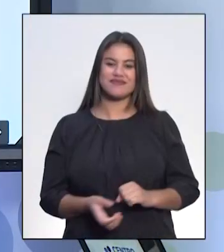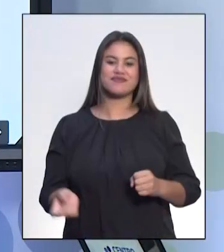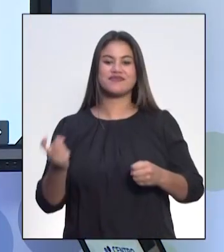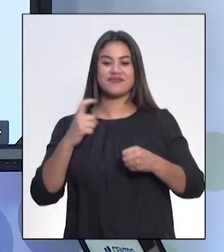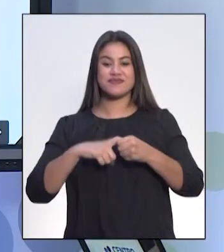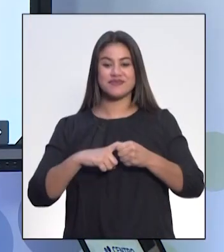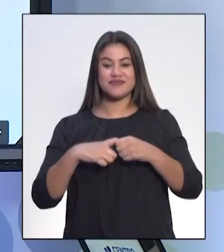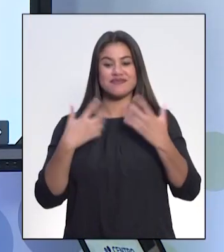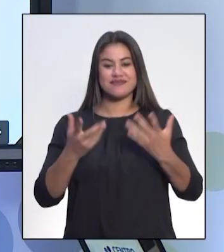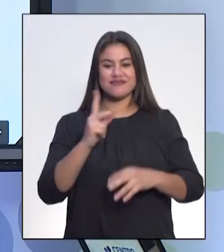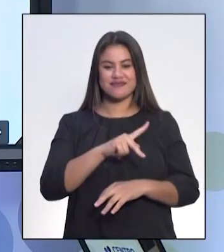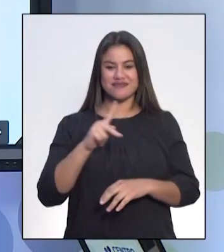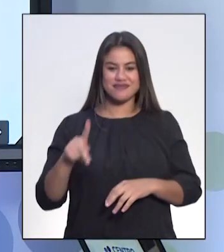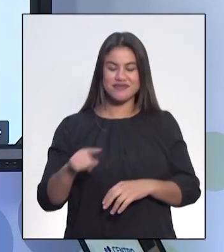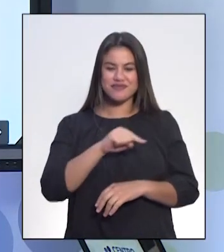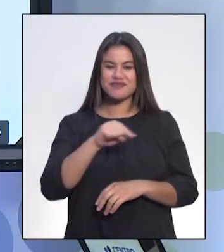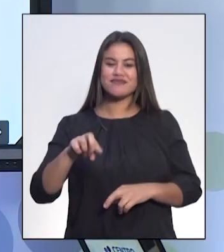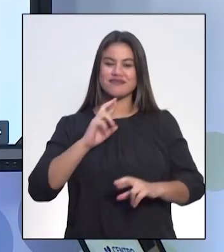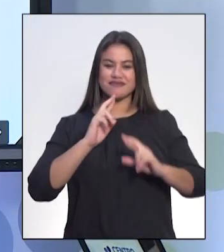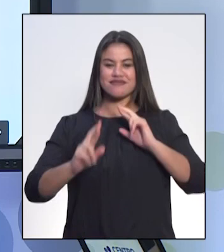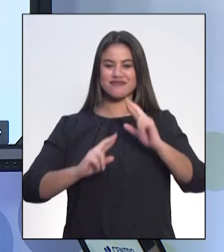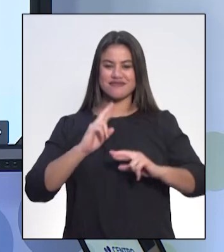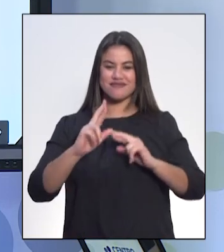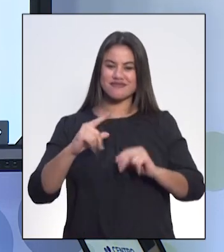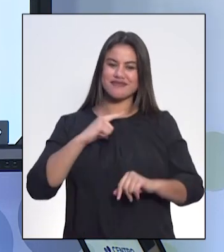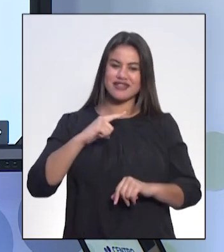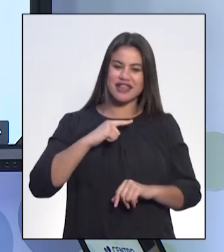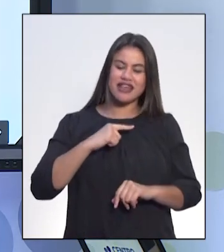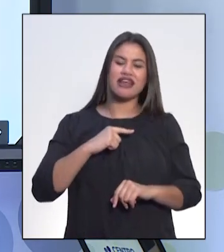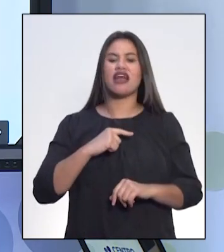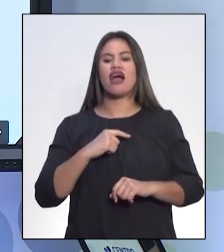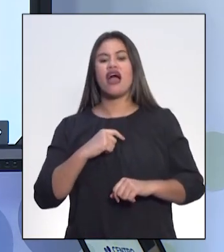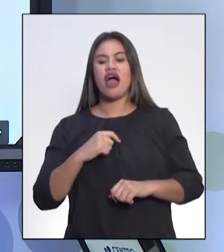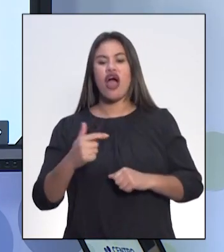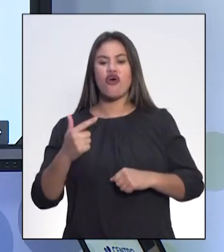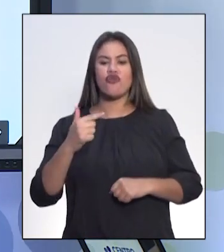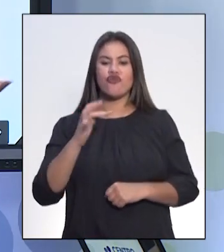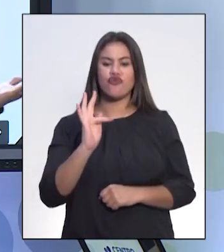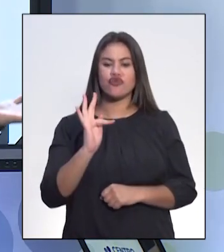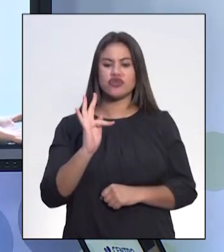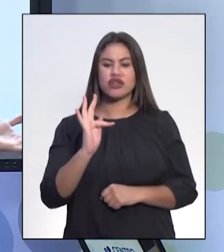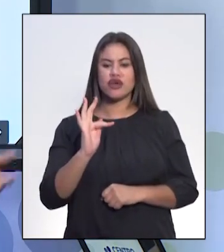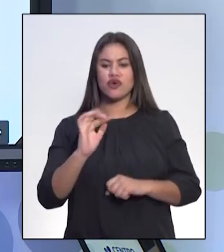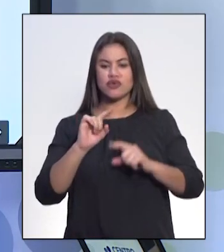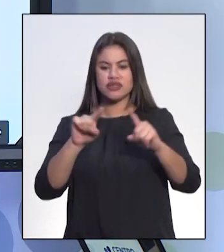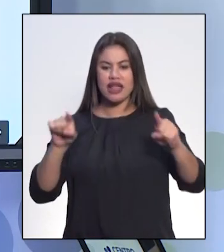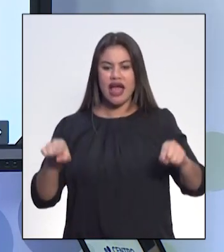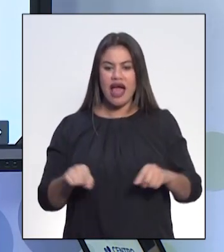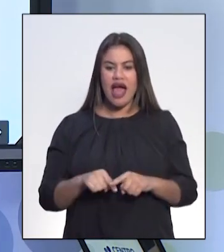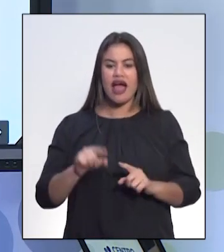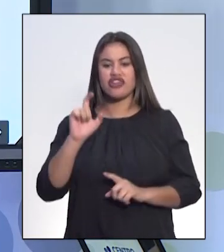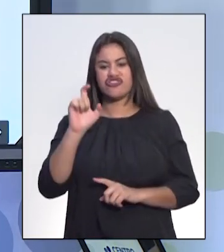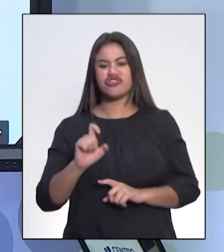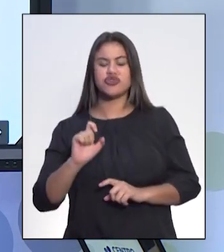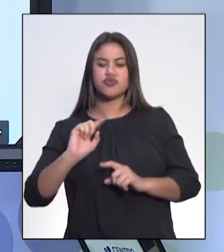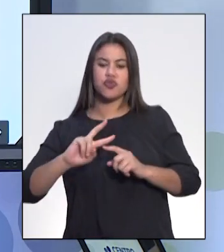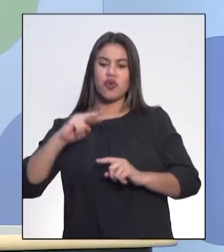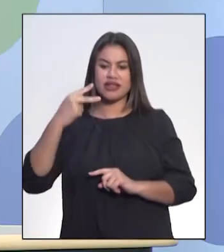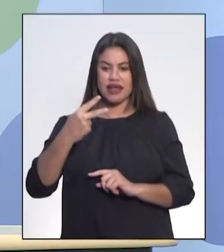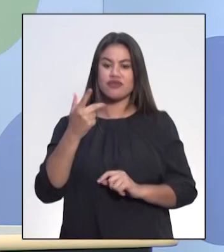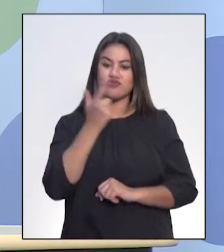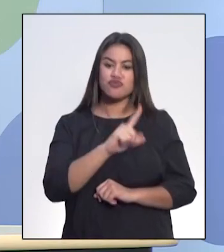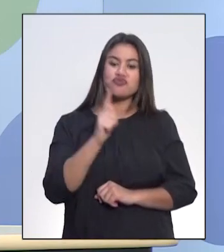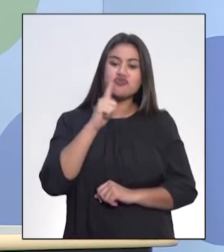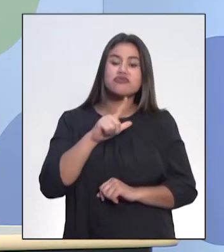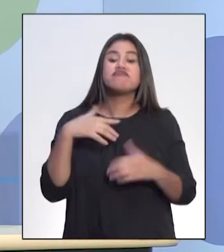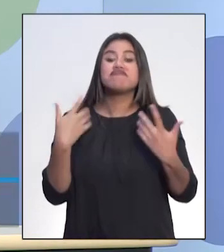Voltamos. E aí, professora Inês, eles conseguiram responder o item B, escreveram a equação, a função da área com o x²? Me conta. Professora